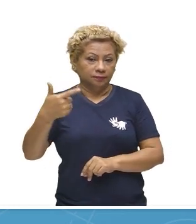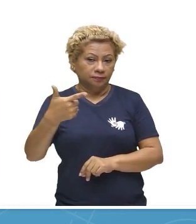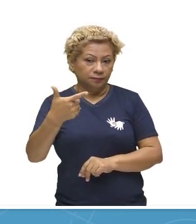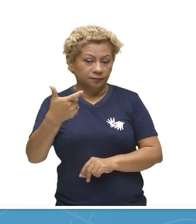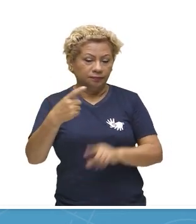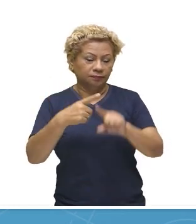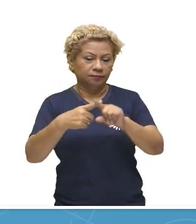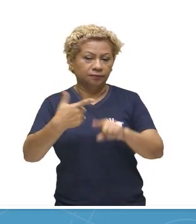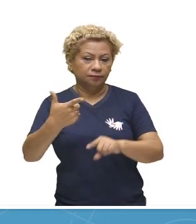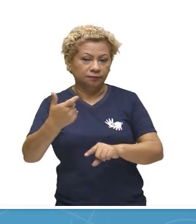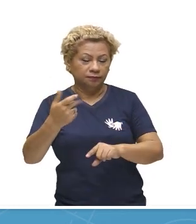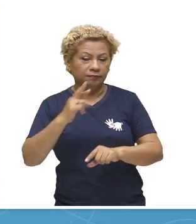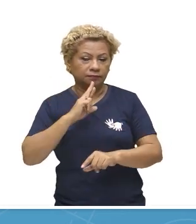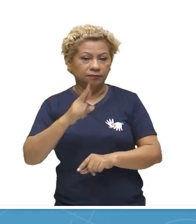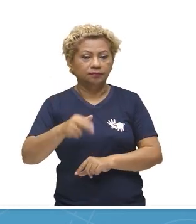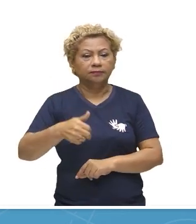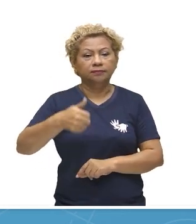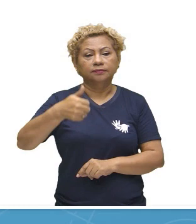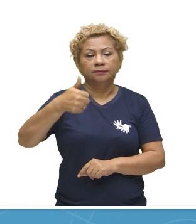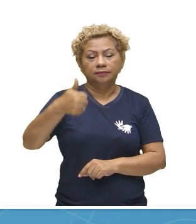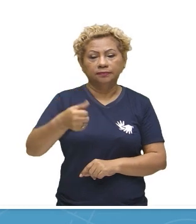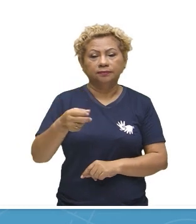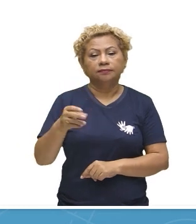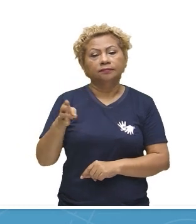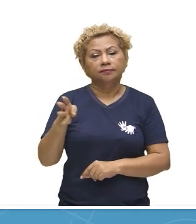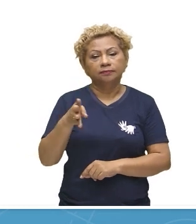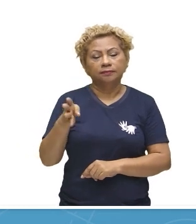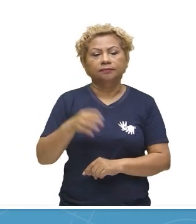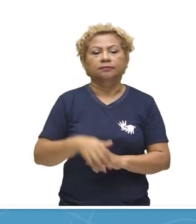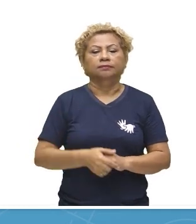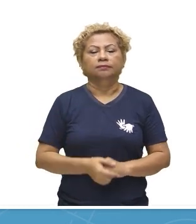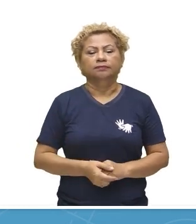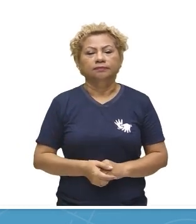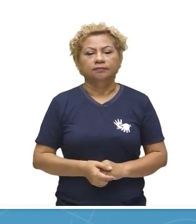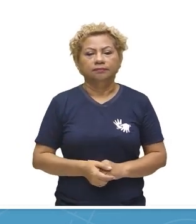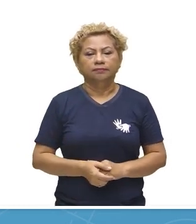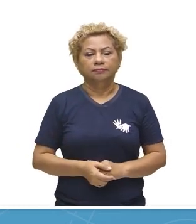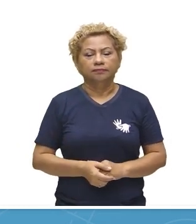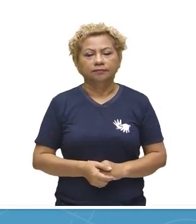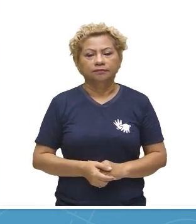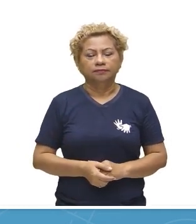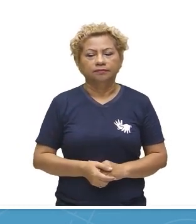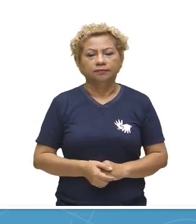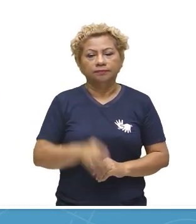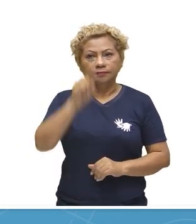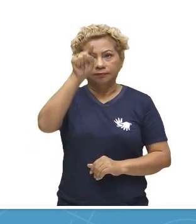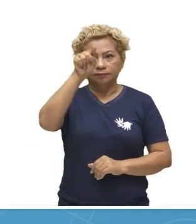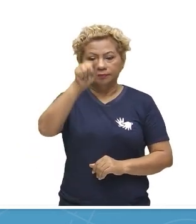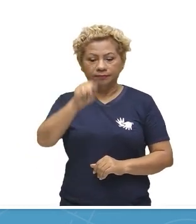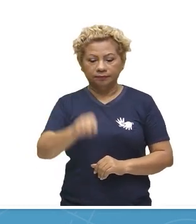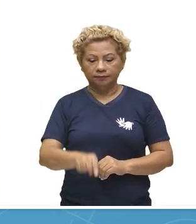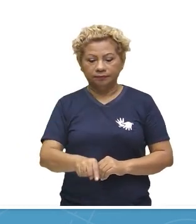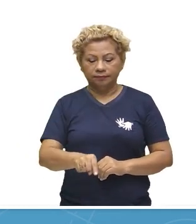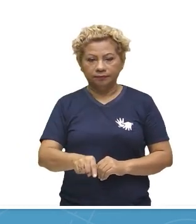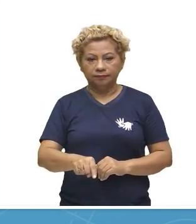esse 144, olha só como a gente poderia encontrar.